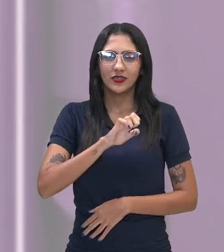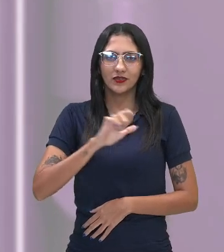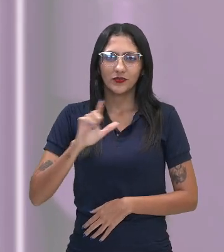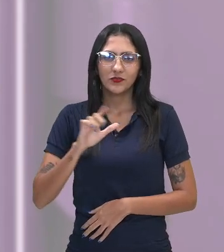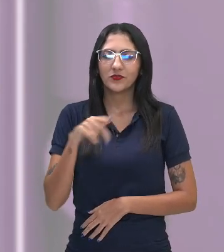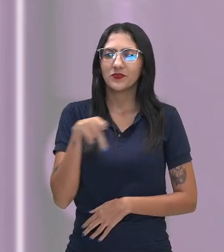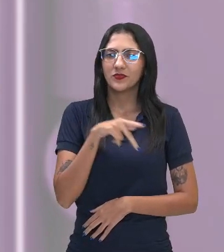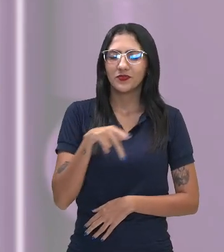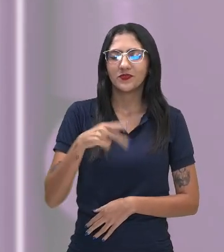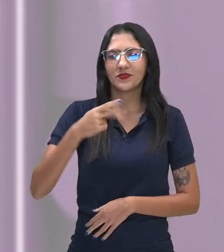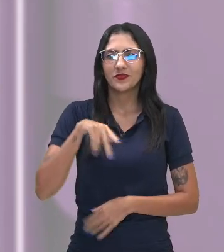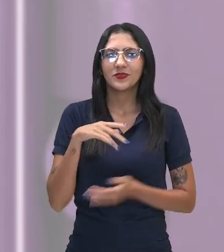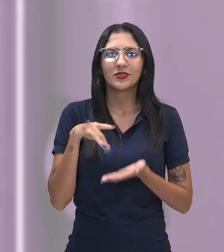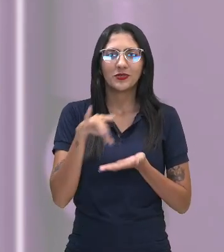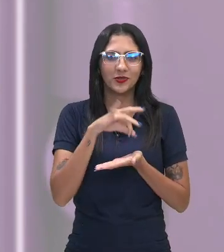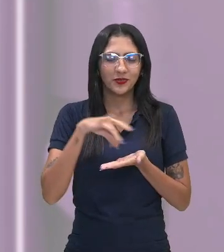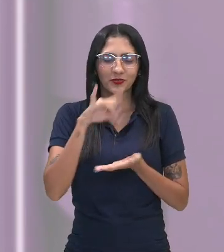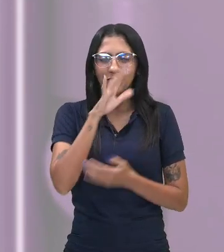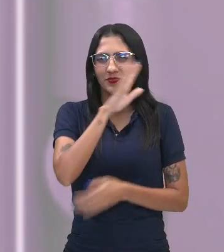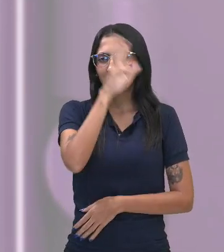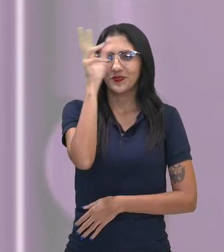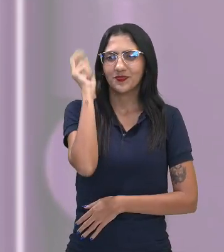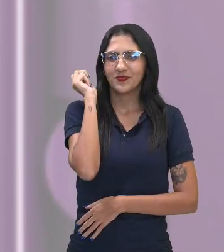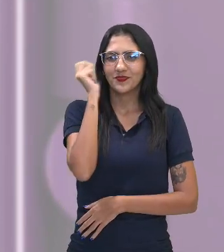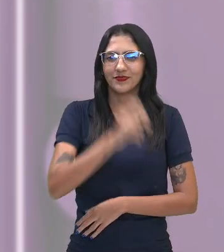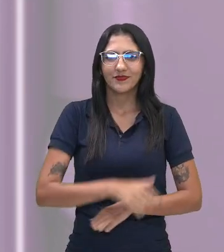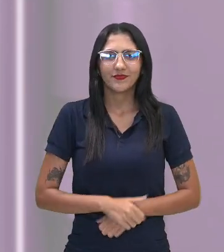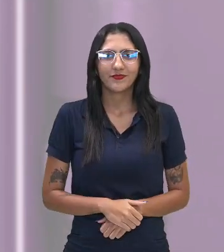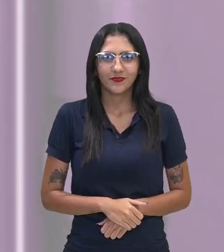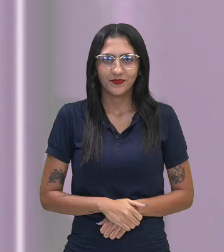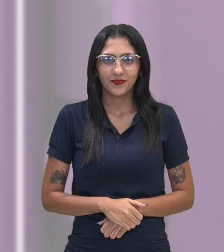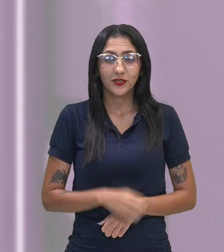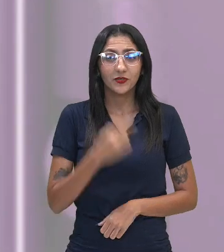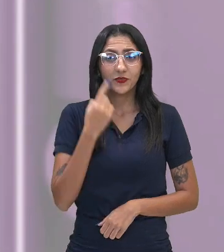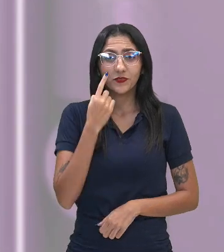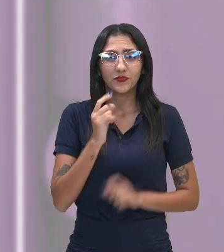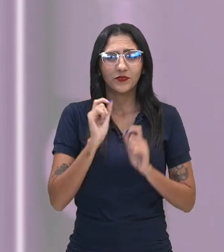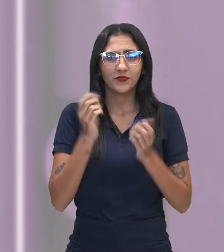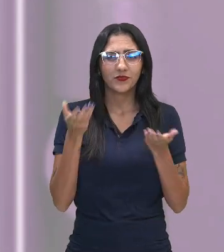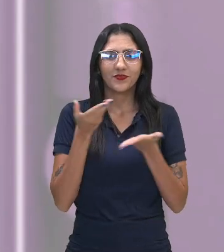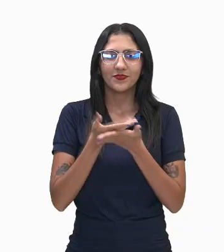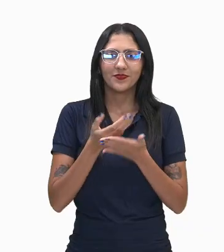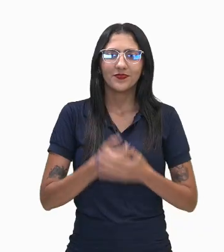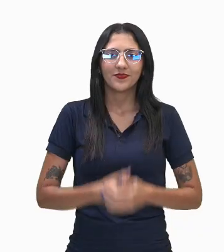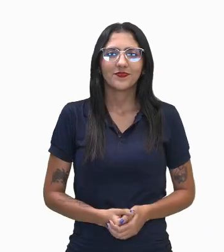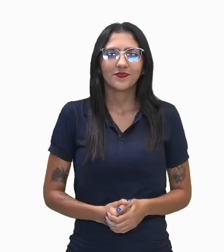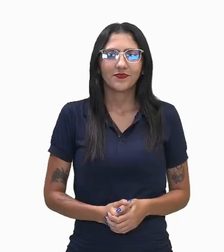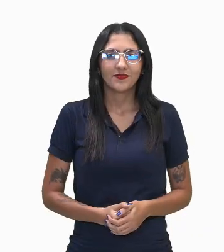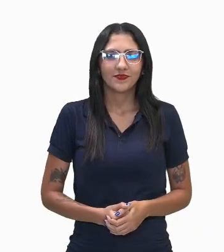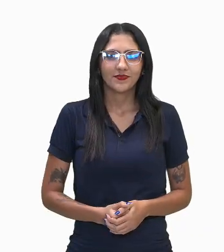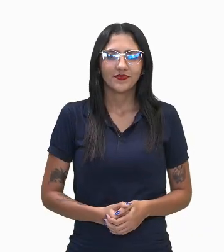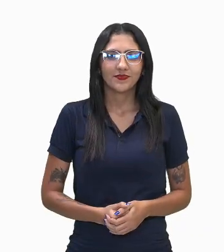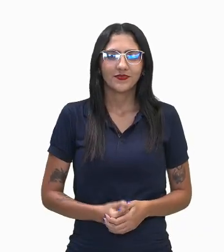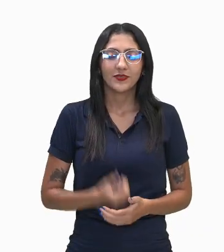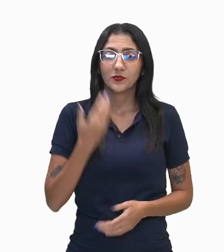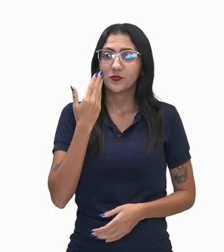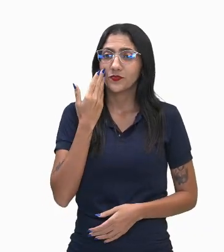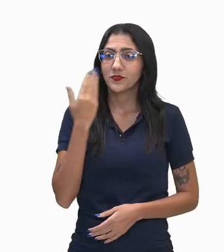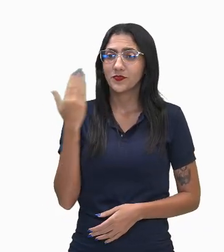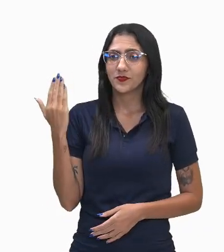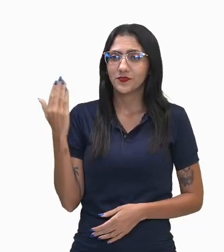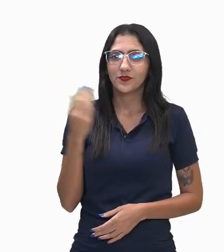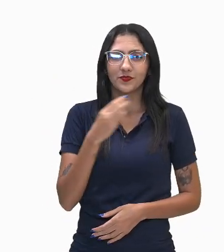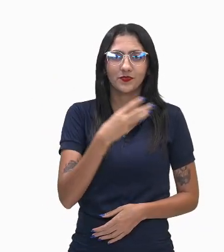matemática aqui do Centro de Mídias de Educação do Amazonas, e vamos ver o que temos para a nossa aula. Aula de